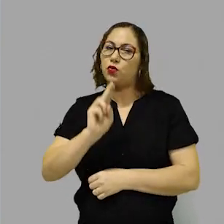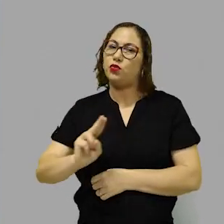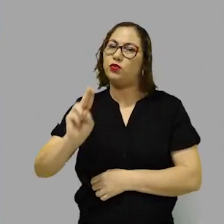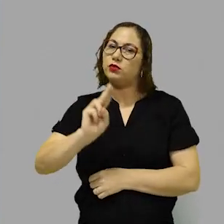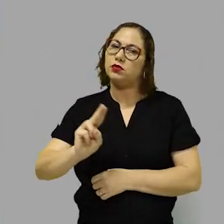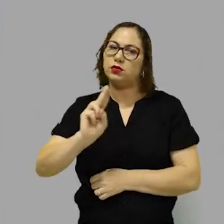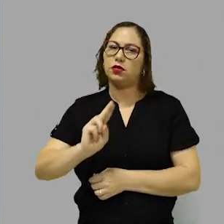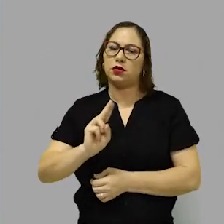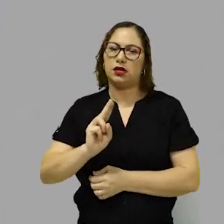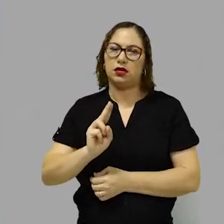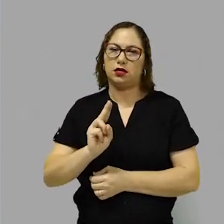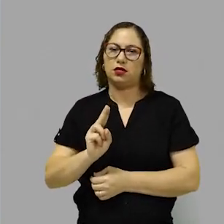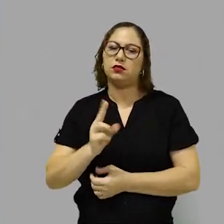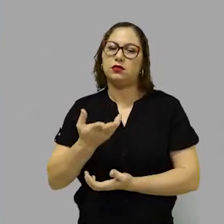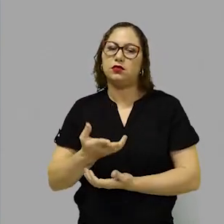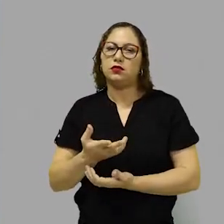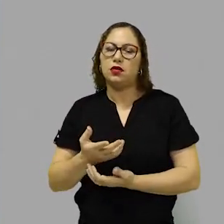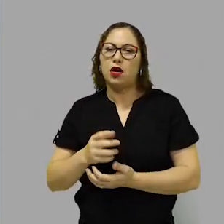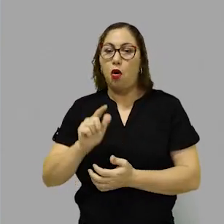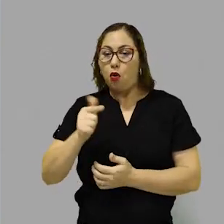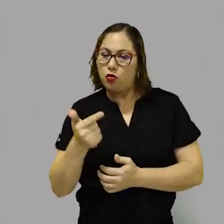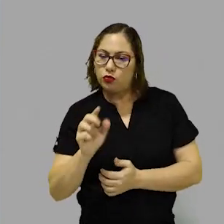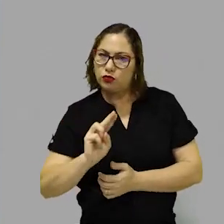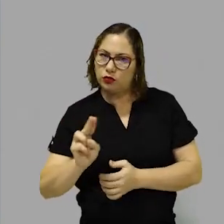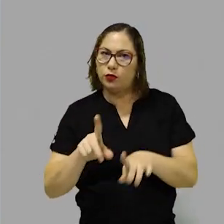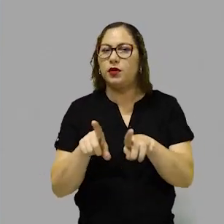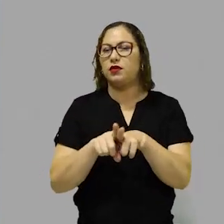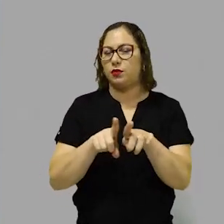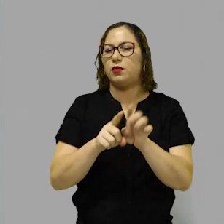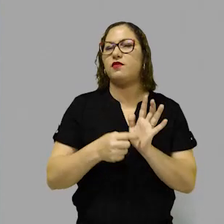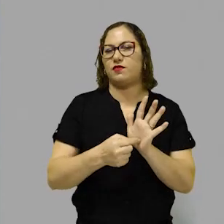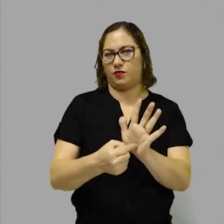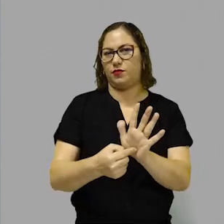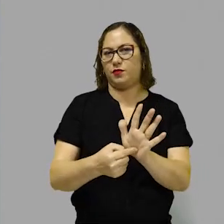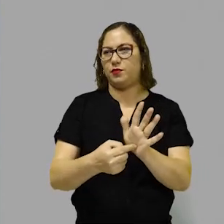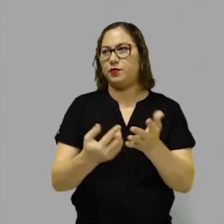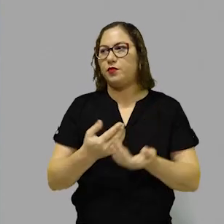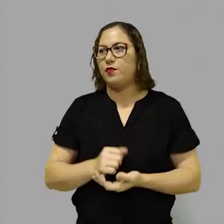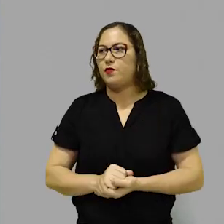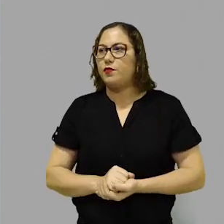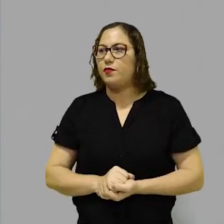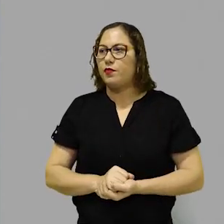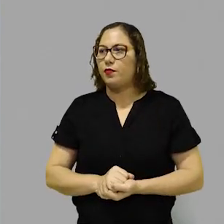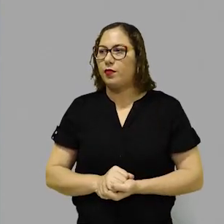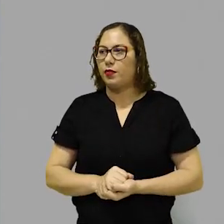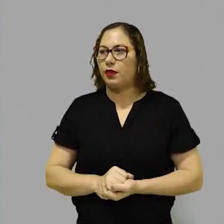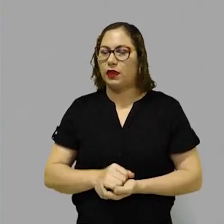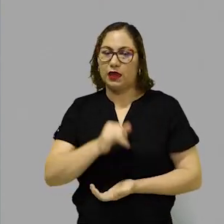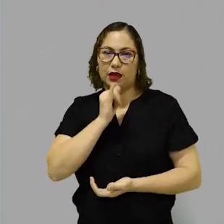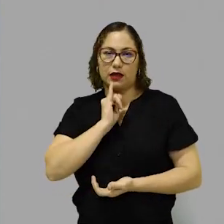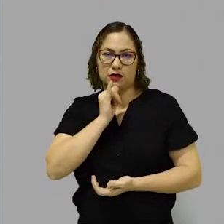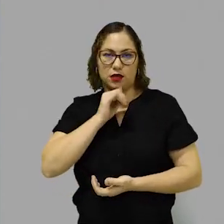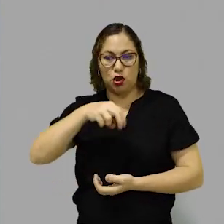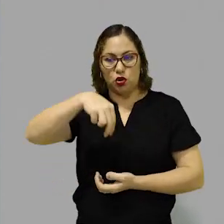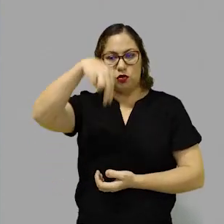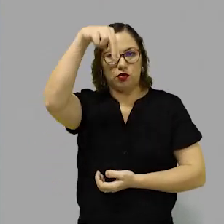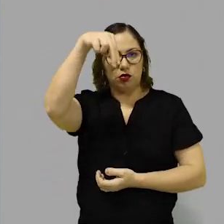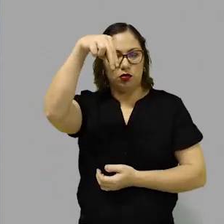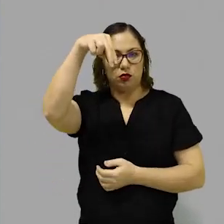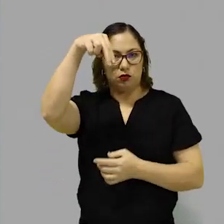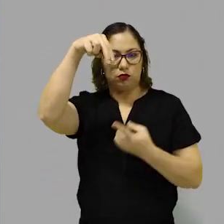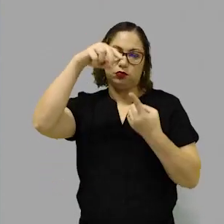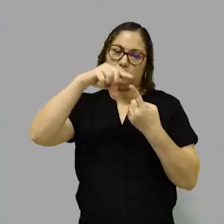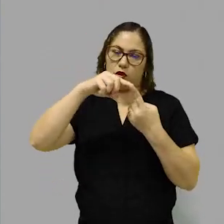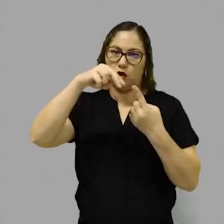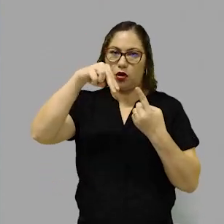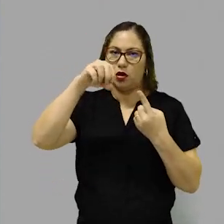sendo utilizados esses outros nomes, que eu vou apresentar para vocês agora. O norte, ele pode ser